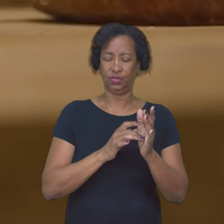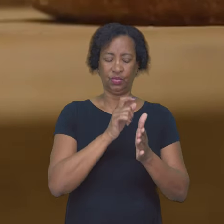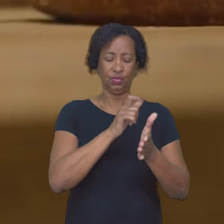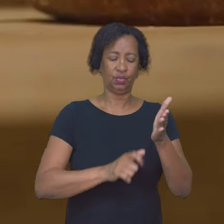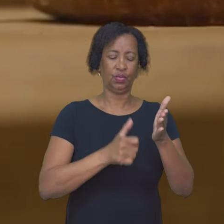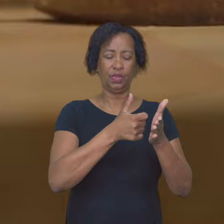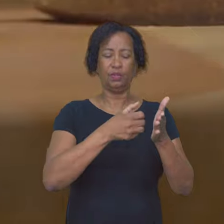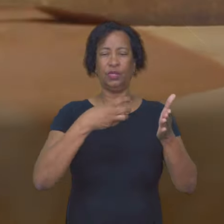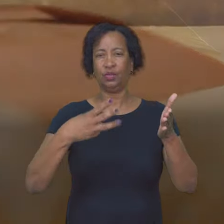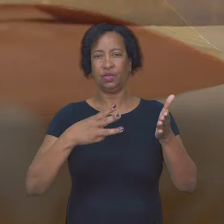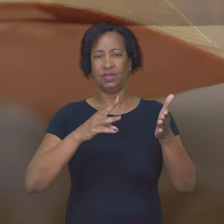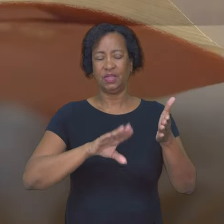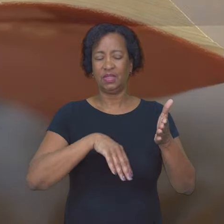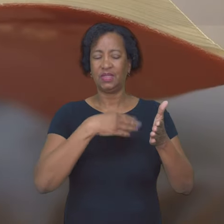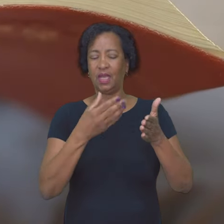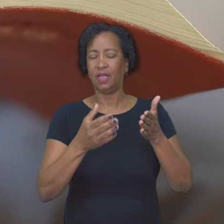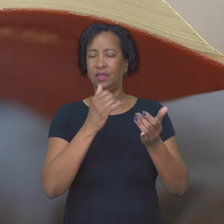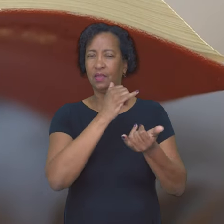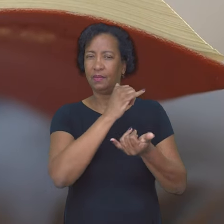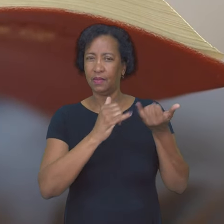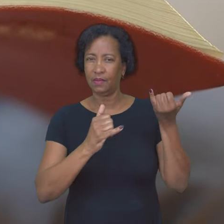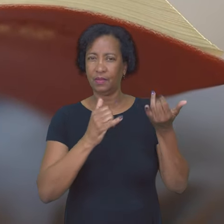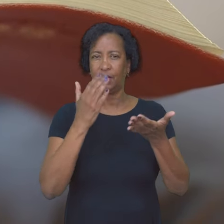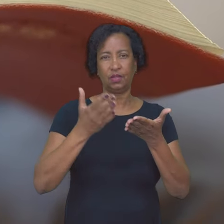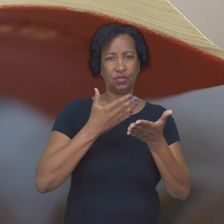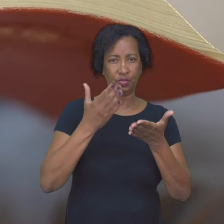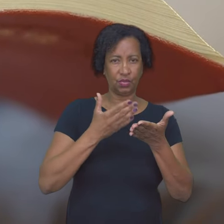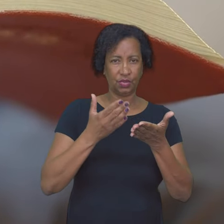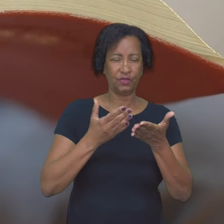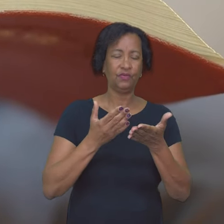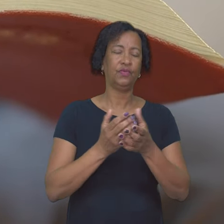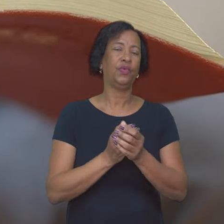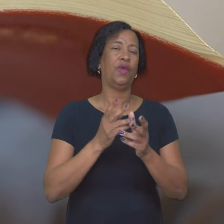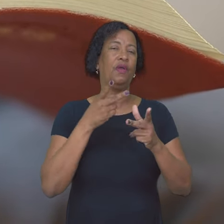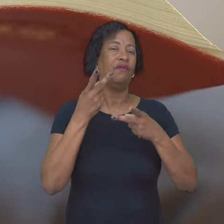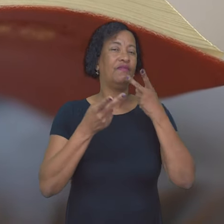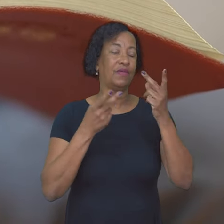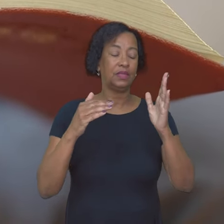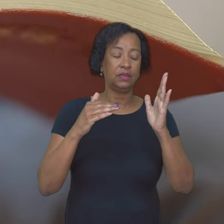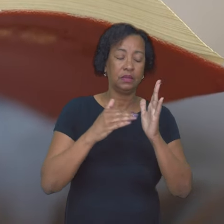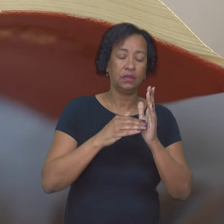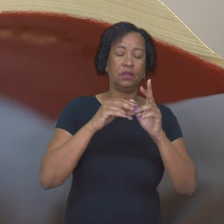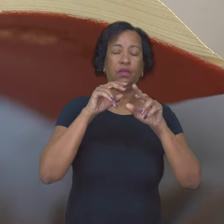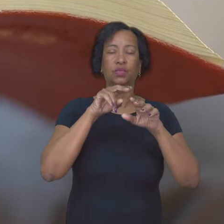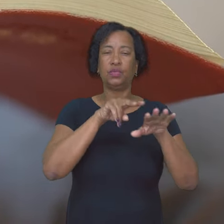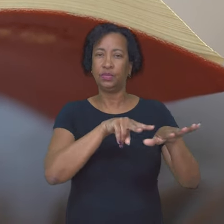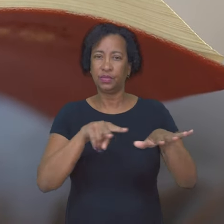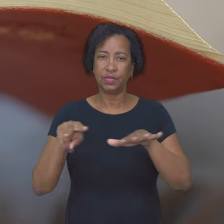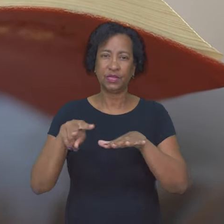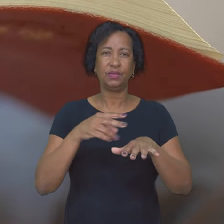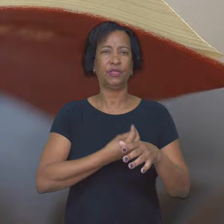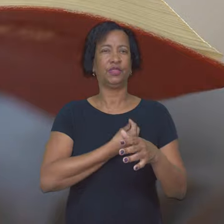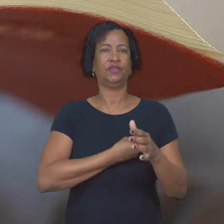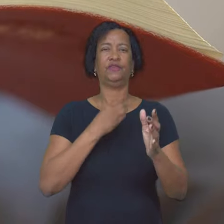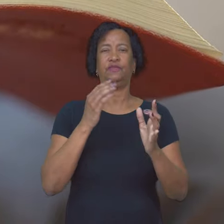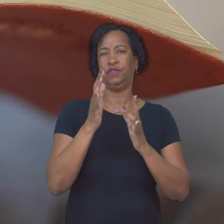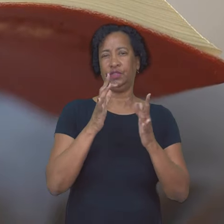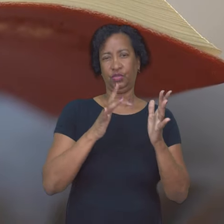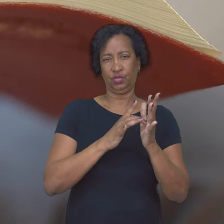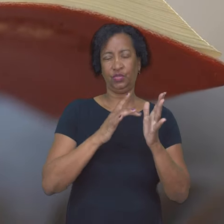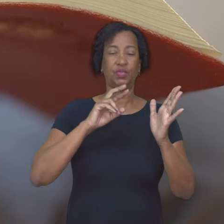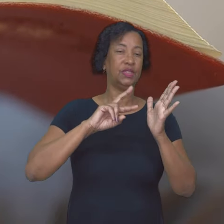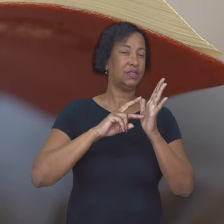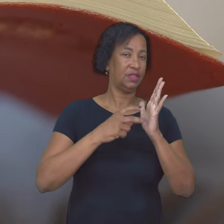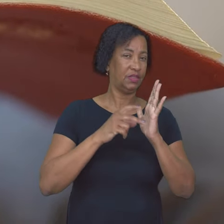13 até aproximadamente a metade do livro Lemos sobre a última semana da vida de Jesus Isso significa que